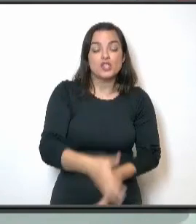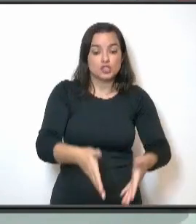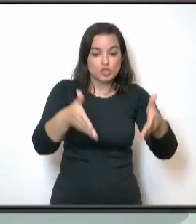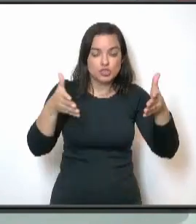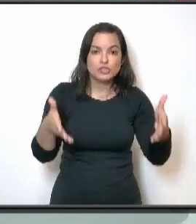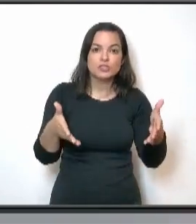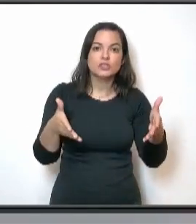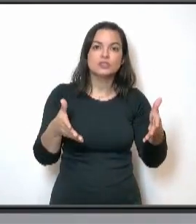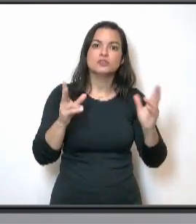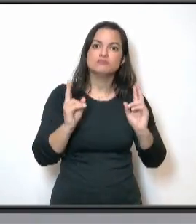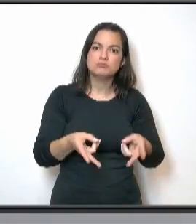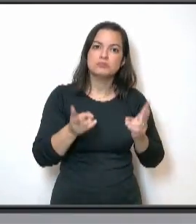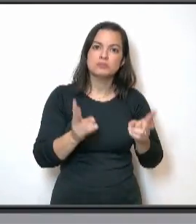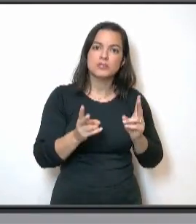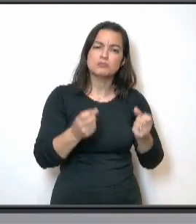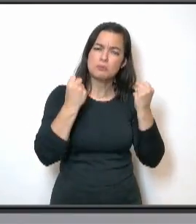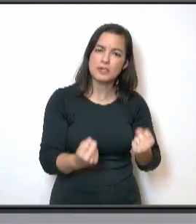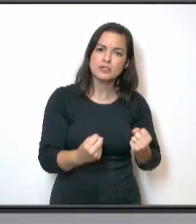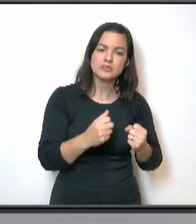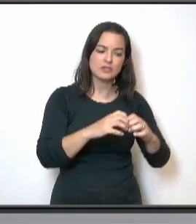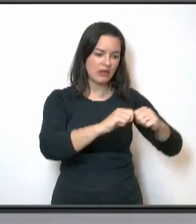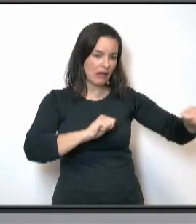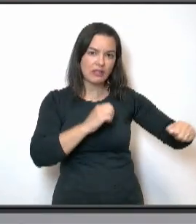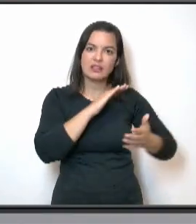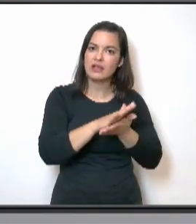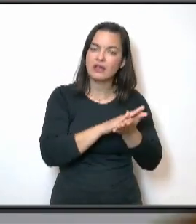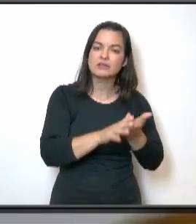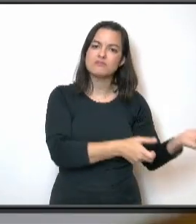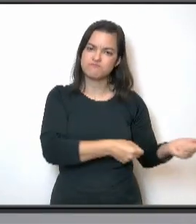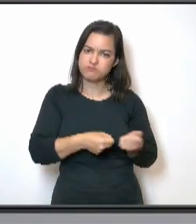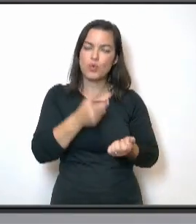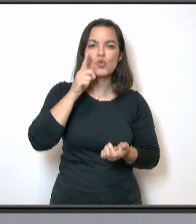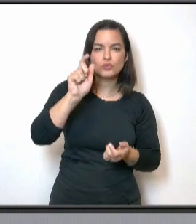rompeu. Disse-lhes Jesus: vinde, comei.